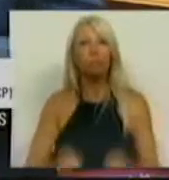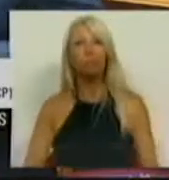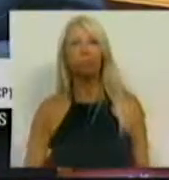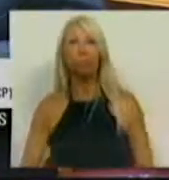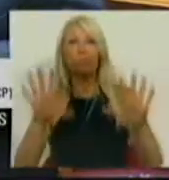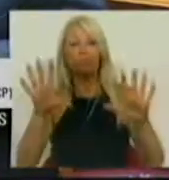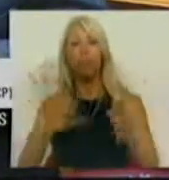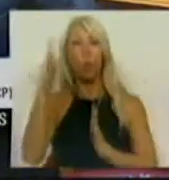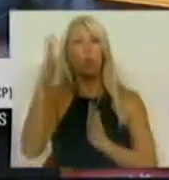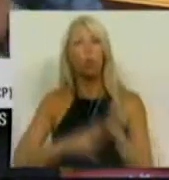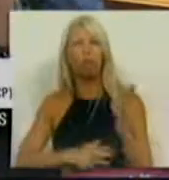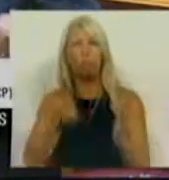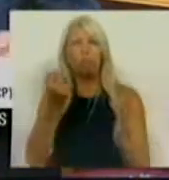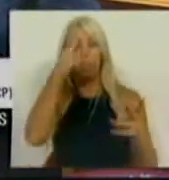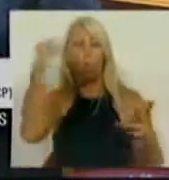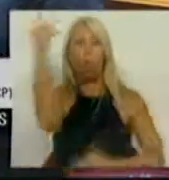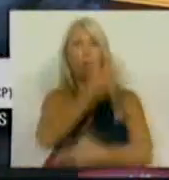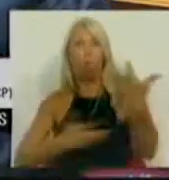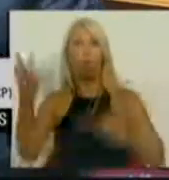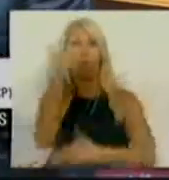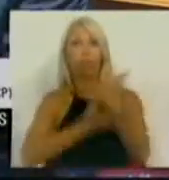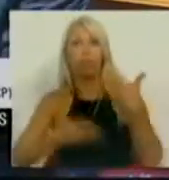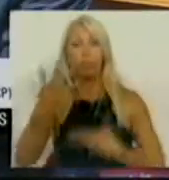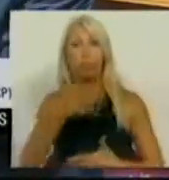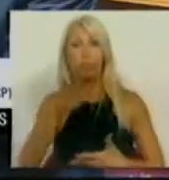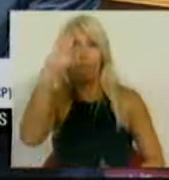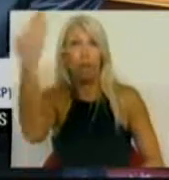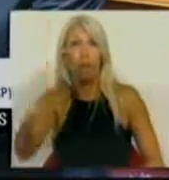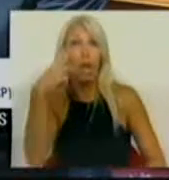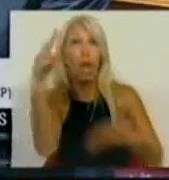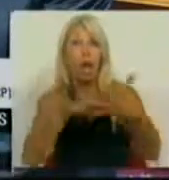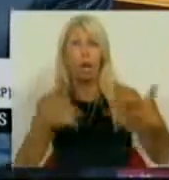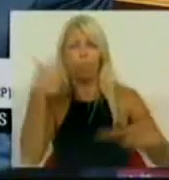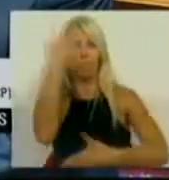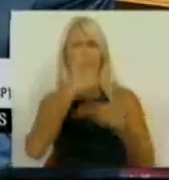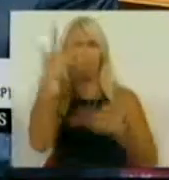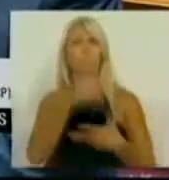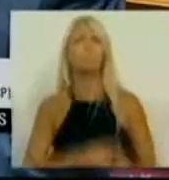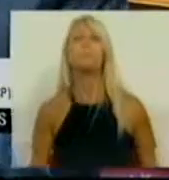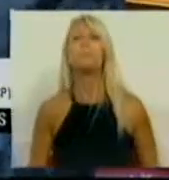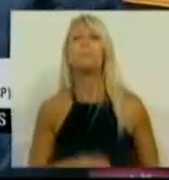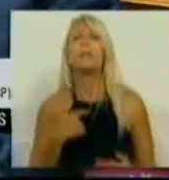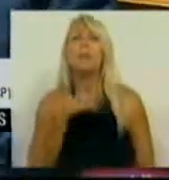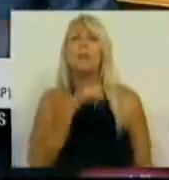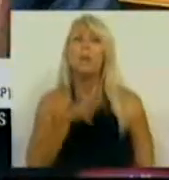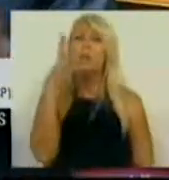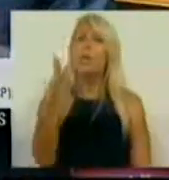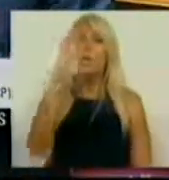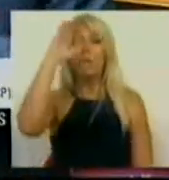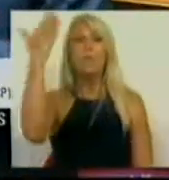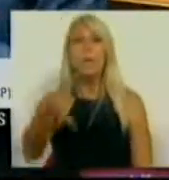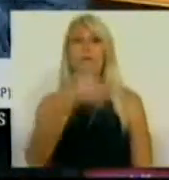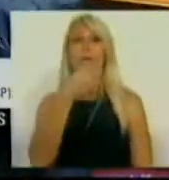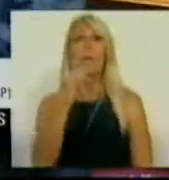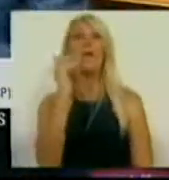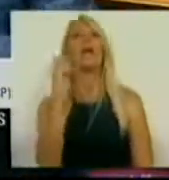forma confuso em meu entendimento, que Vossa Excelência leu, deixe-me dizer-lhe o seguinte. Vossa Excelência falou IRC.